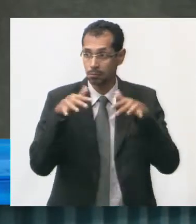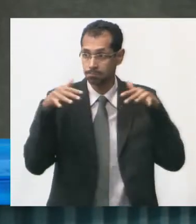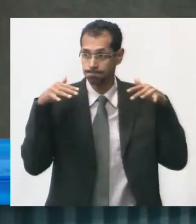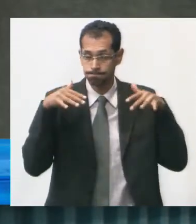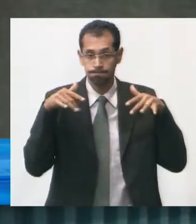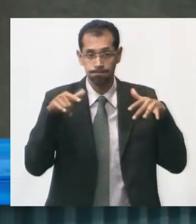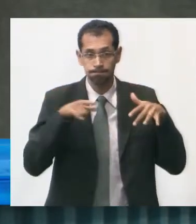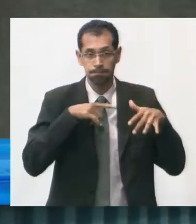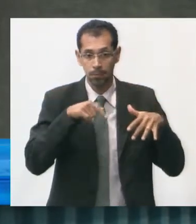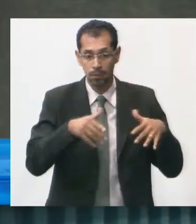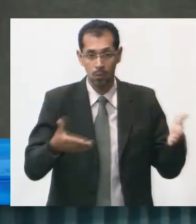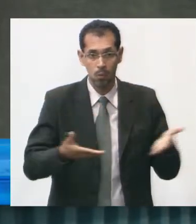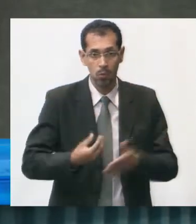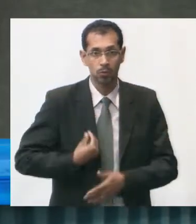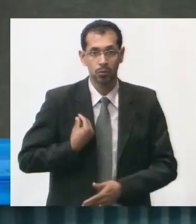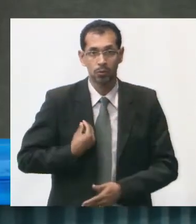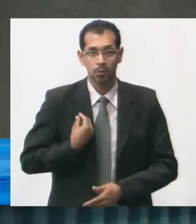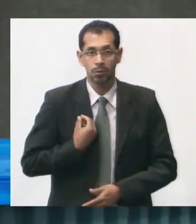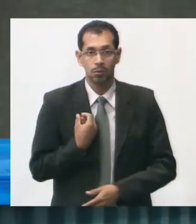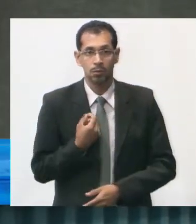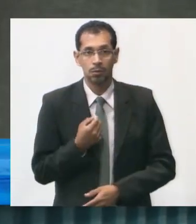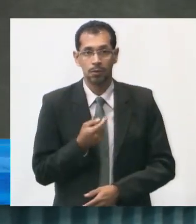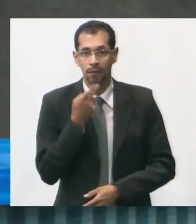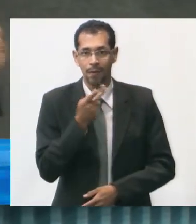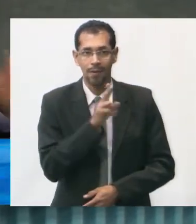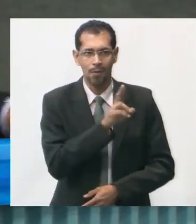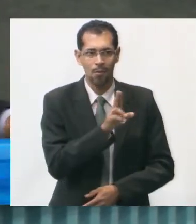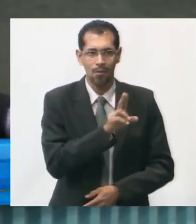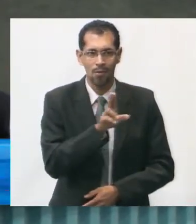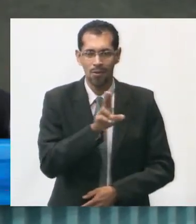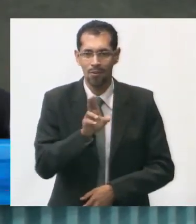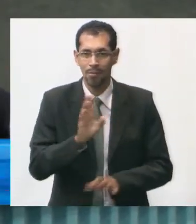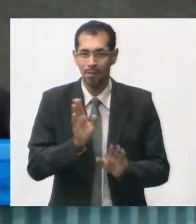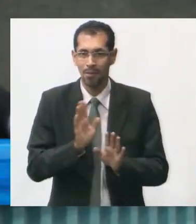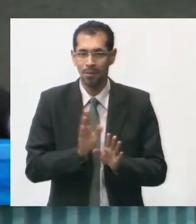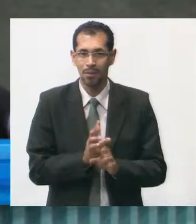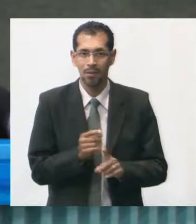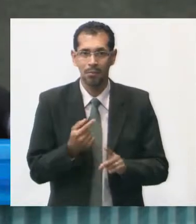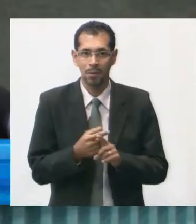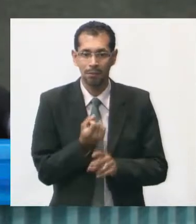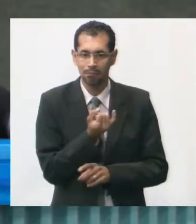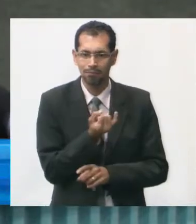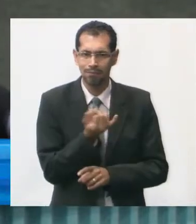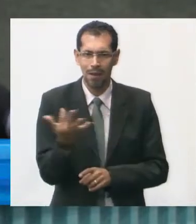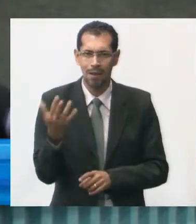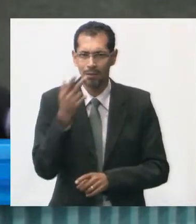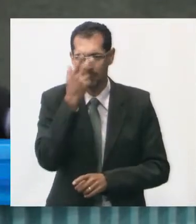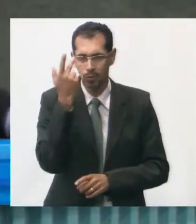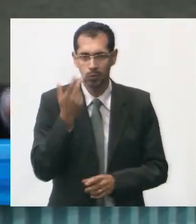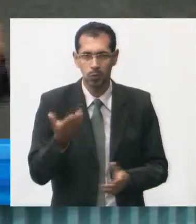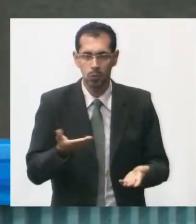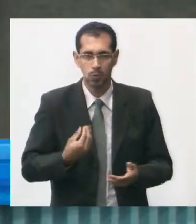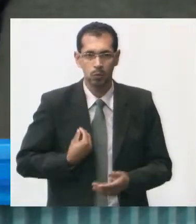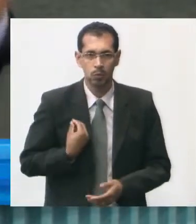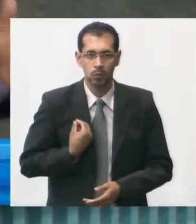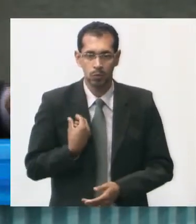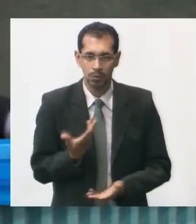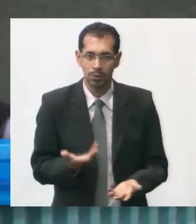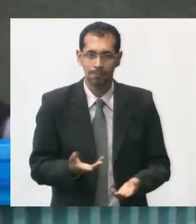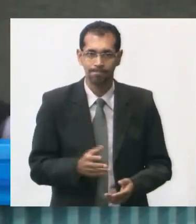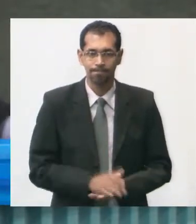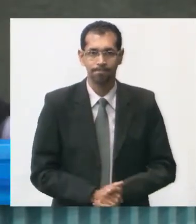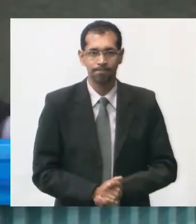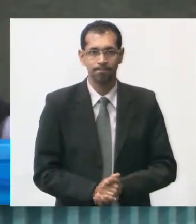lideranças. Hoje eu não vou citar nome porque tem vários ali e eu vou esquecer de alguém e vão ficar chateado porque tem várias